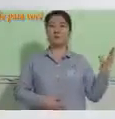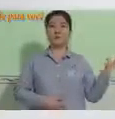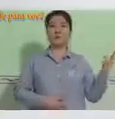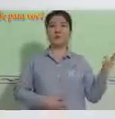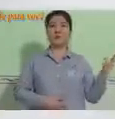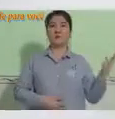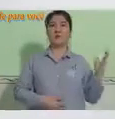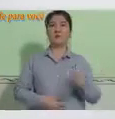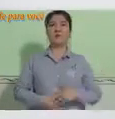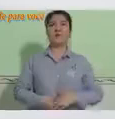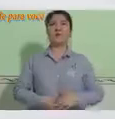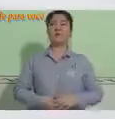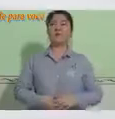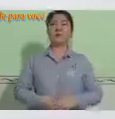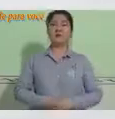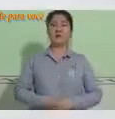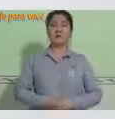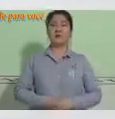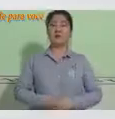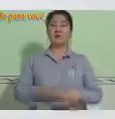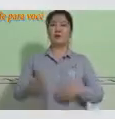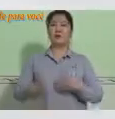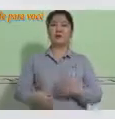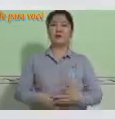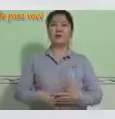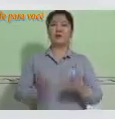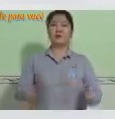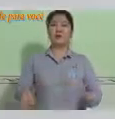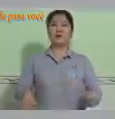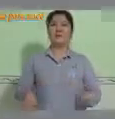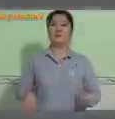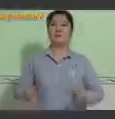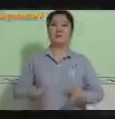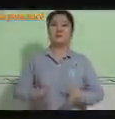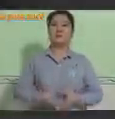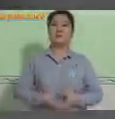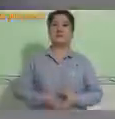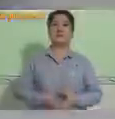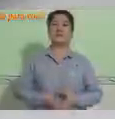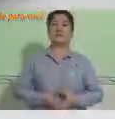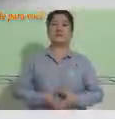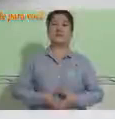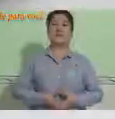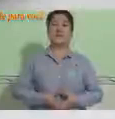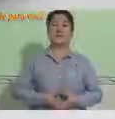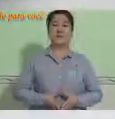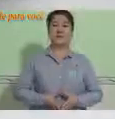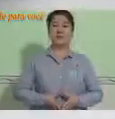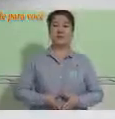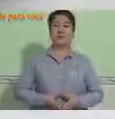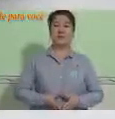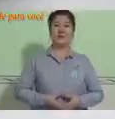Caso não se consiga descer muito, vírgula, deve-se descer até lá o máximo possível e, vírgula, aos poucos, vírgula, ir descendo mais